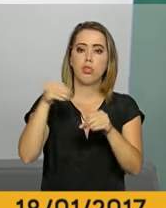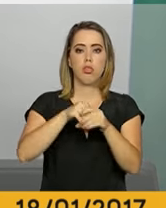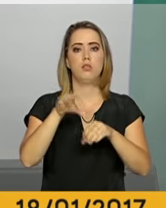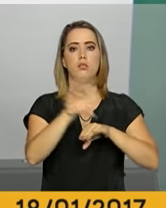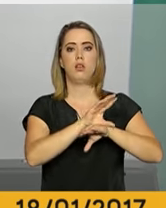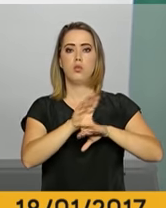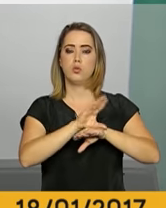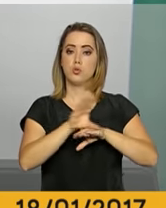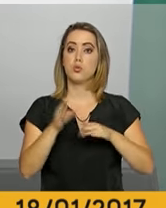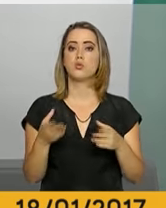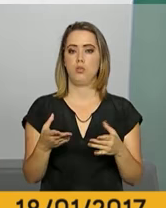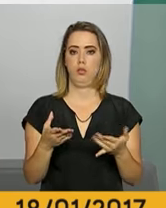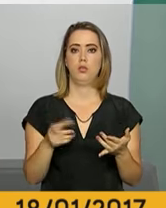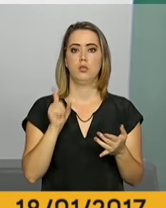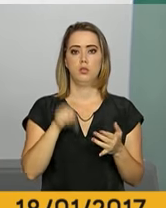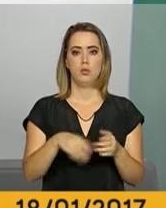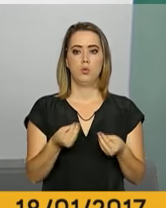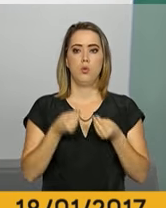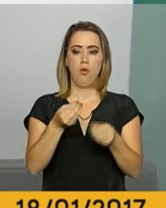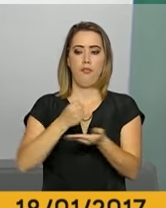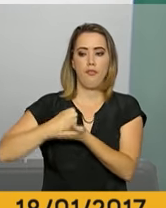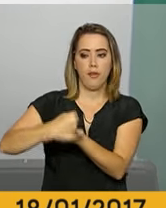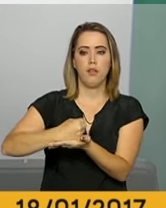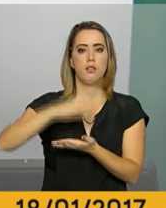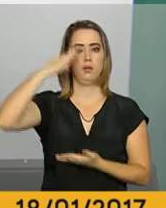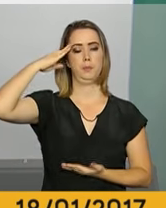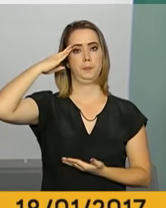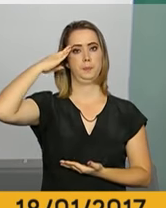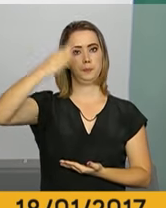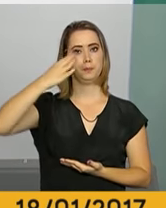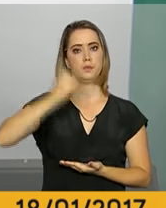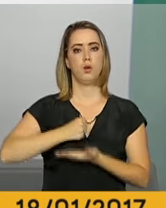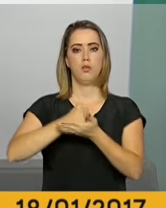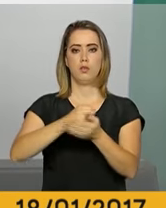constitucionalmente ao lado dos estados quando põe as Forças Armadas a